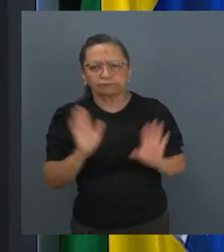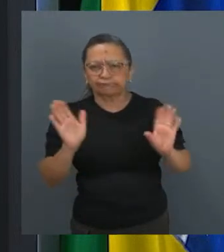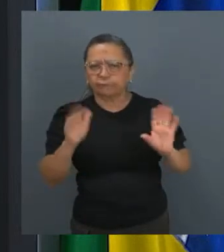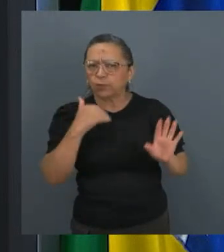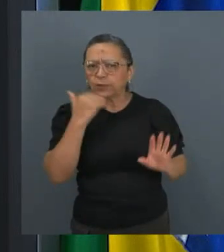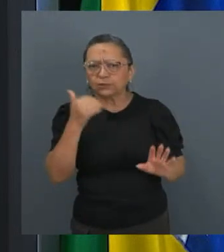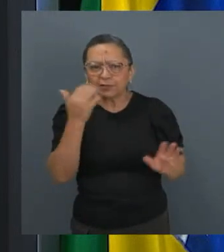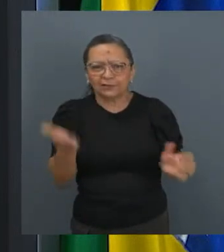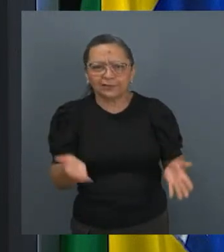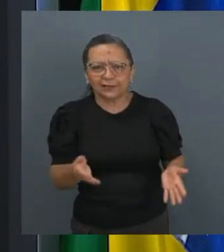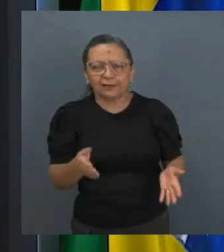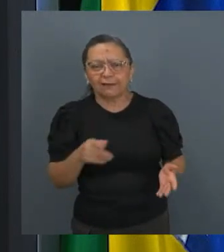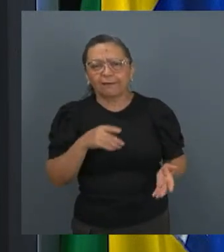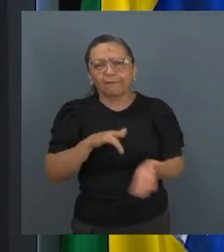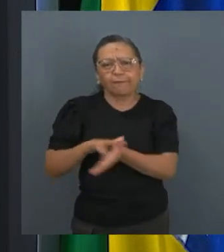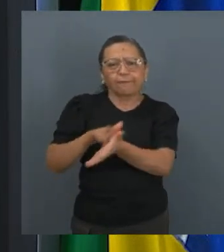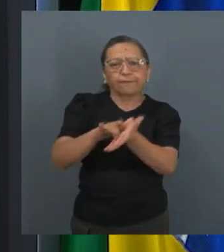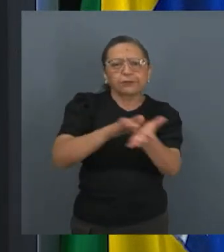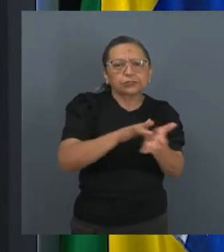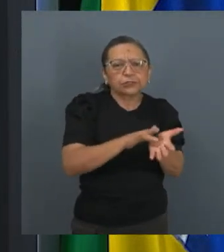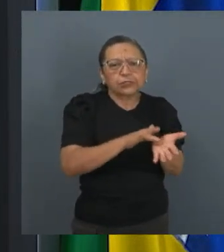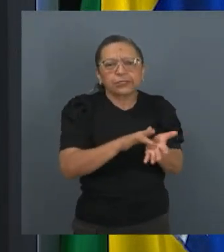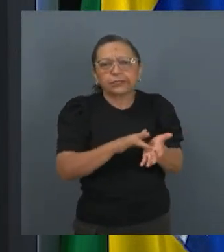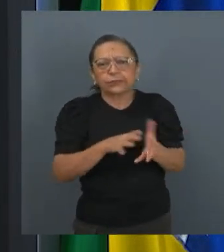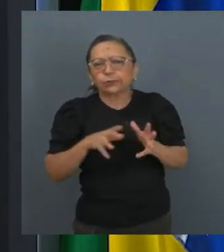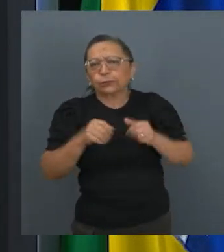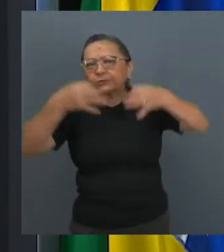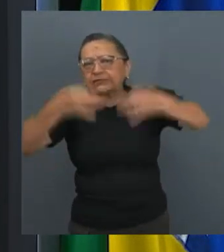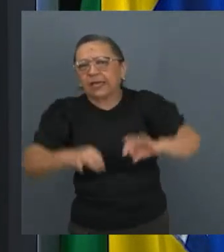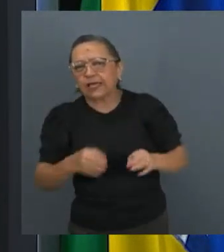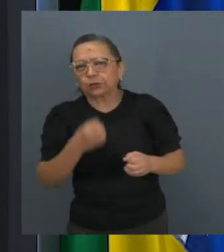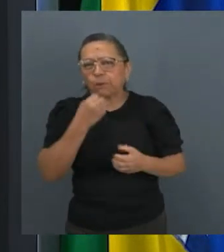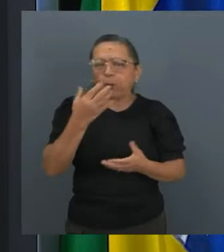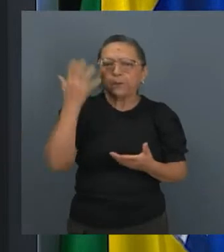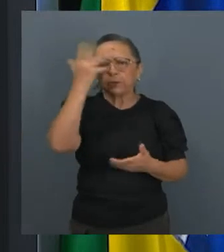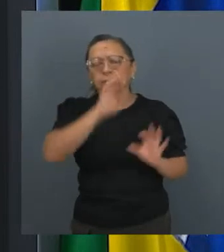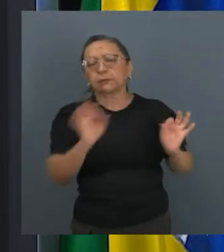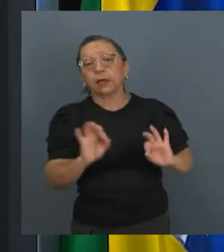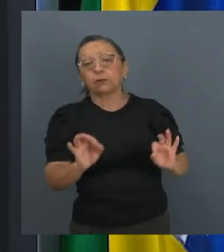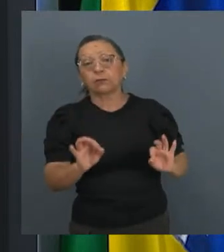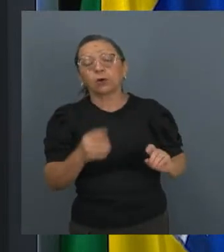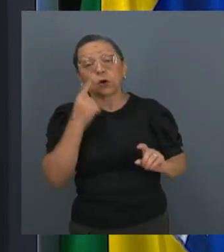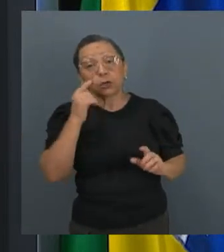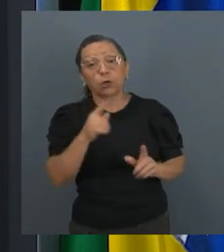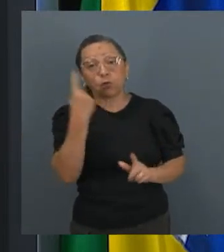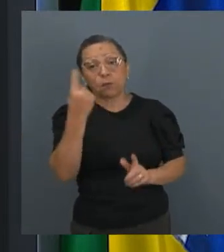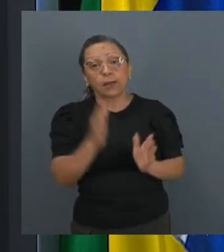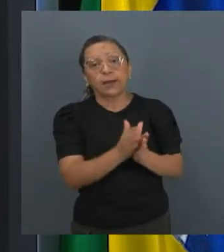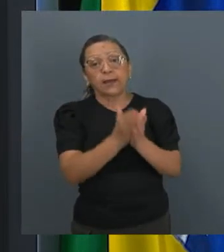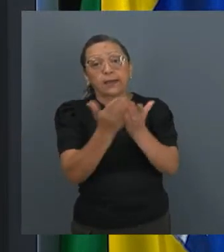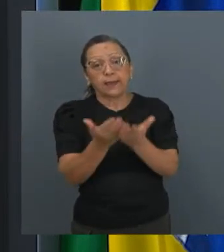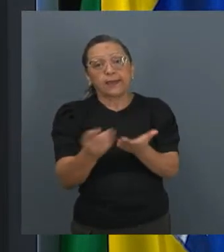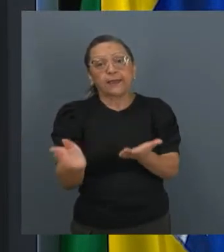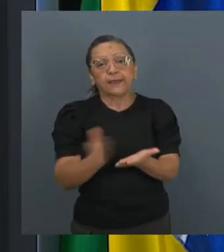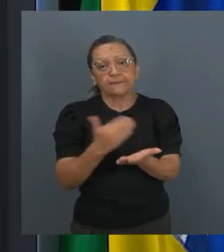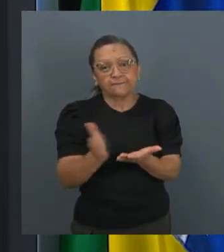adianta tapar o sol com a peneira. A revista Timeline, que é